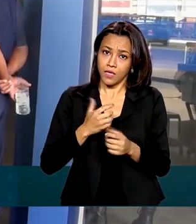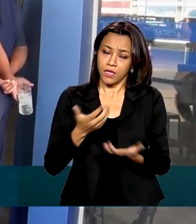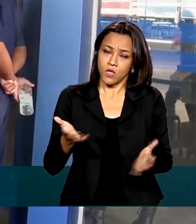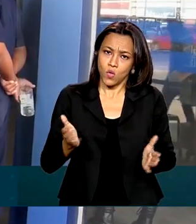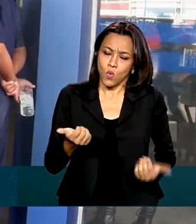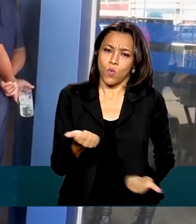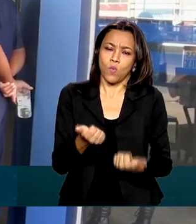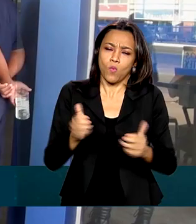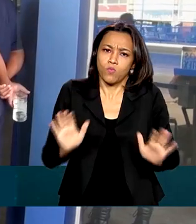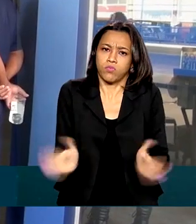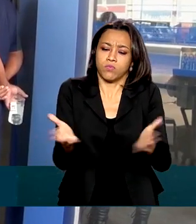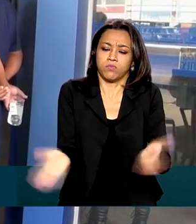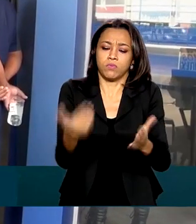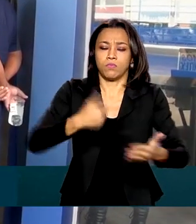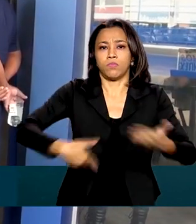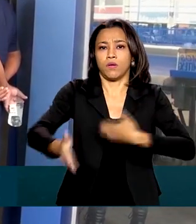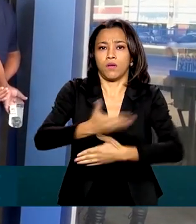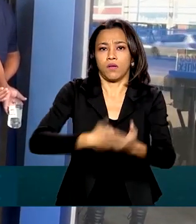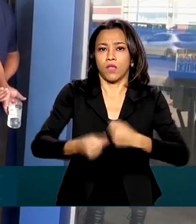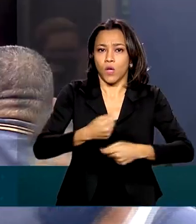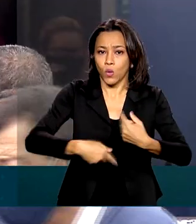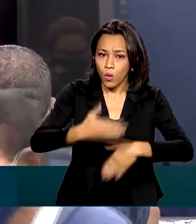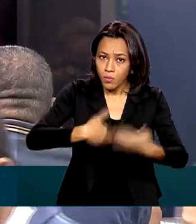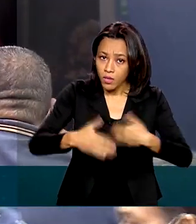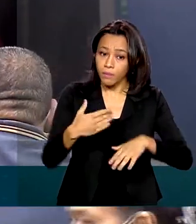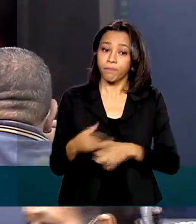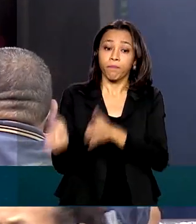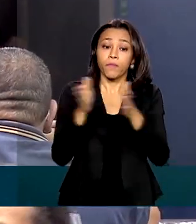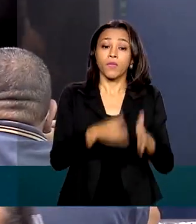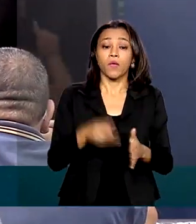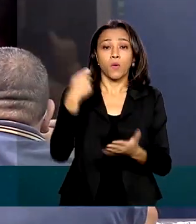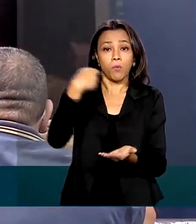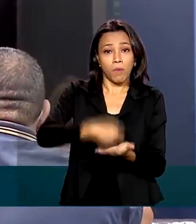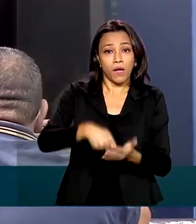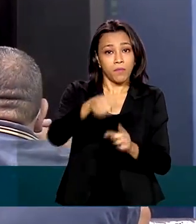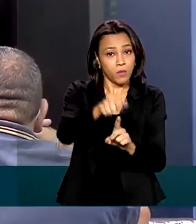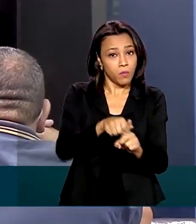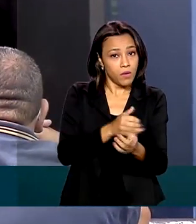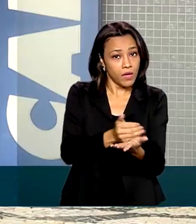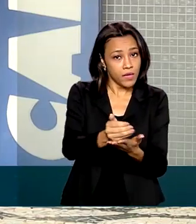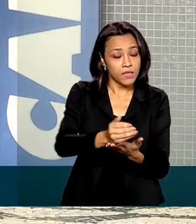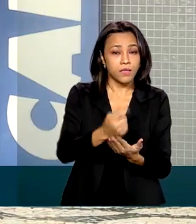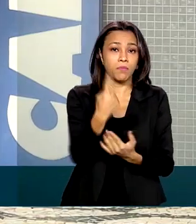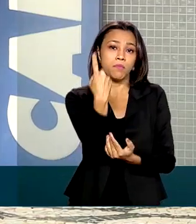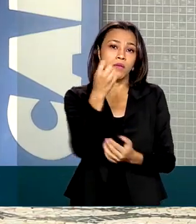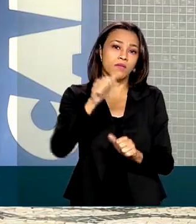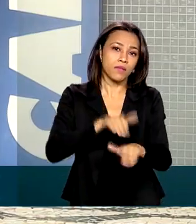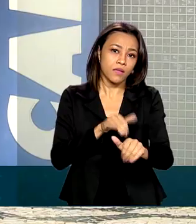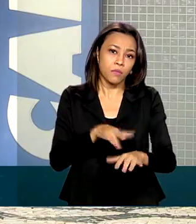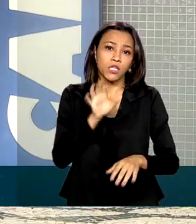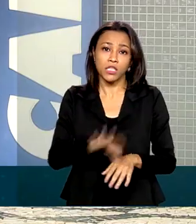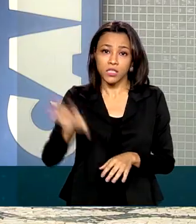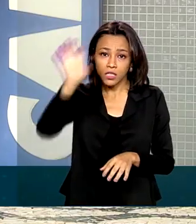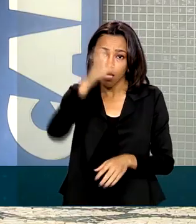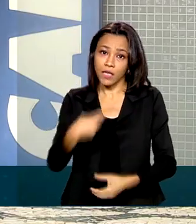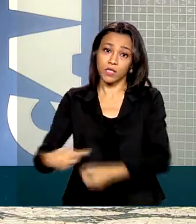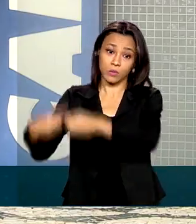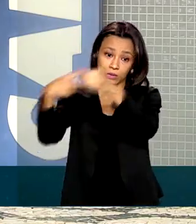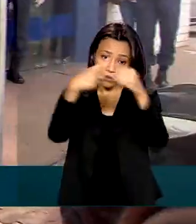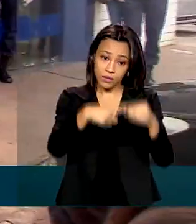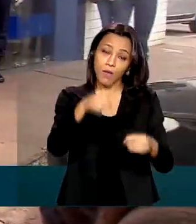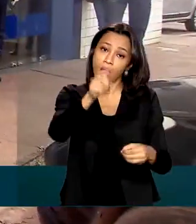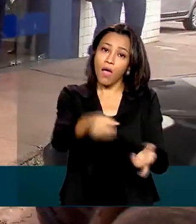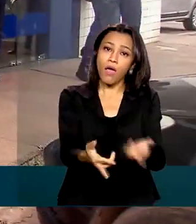um município para o pagamento do auxílio está previsto para o início de setembro segundo a lei estados distrito federal e municípios são os